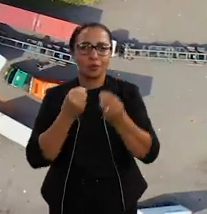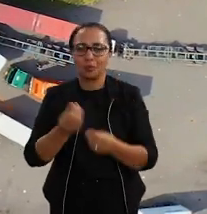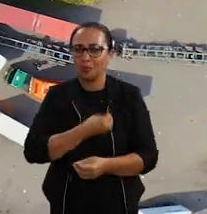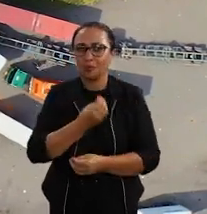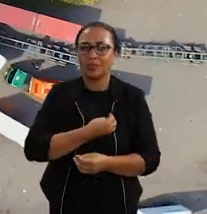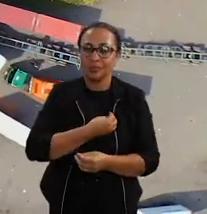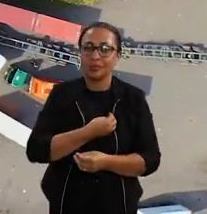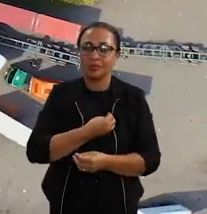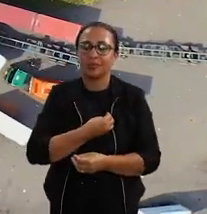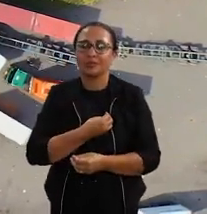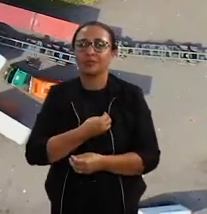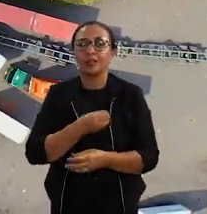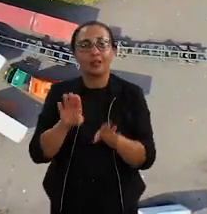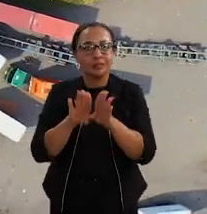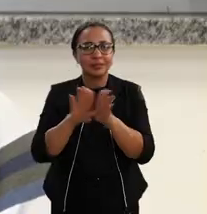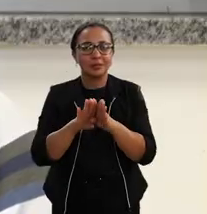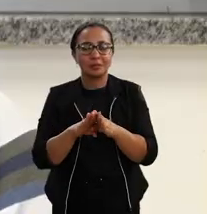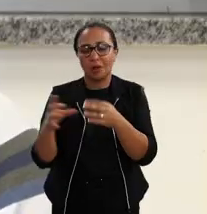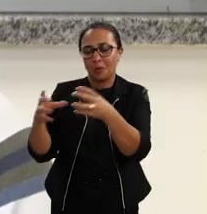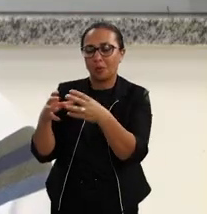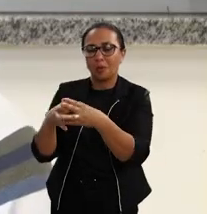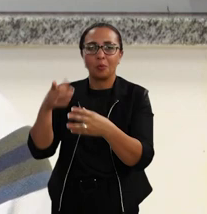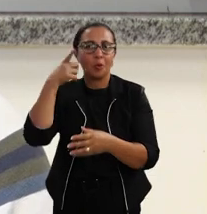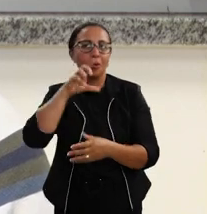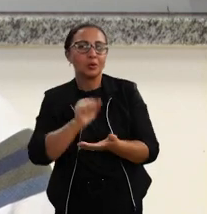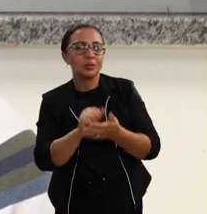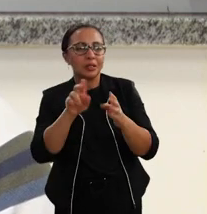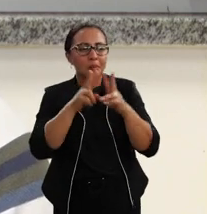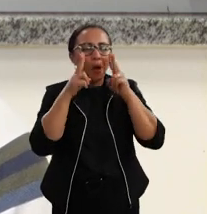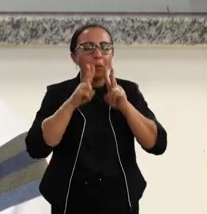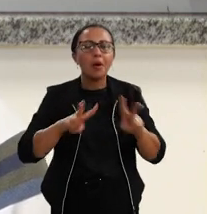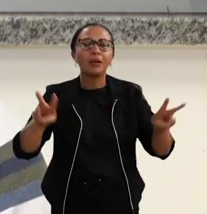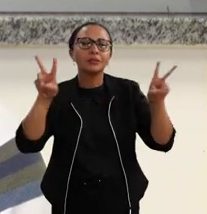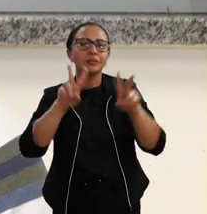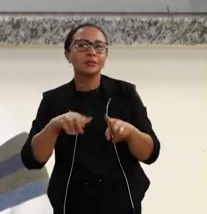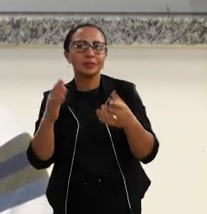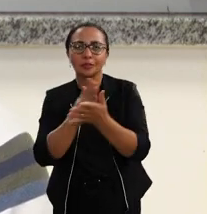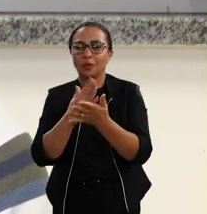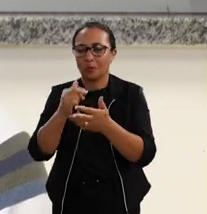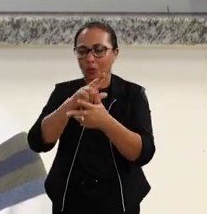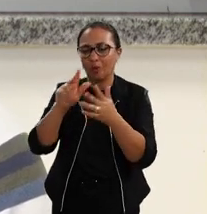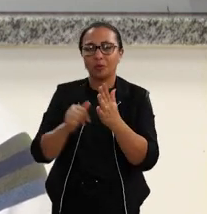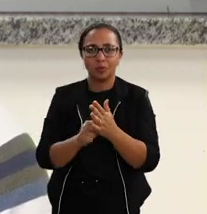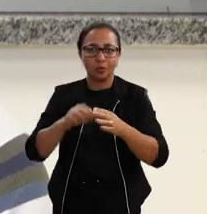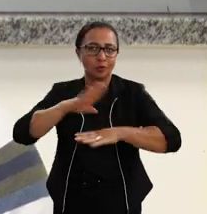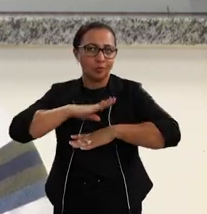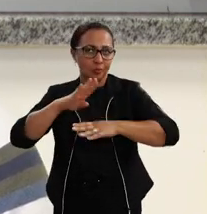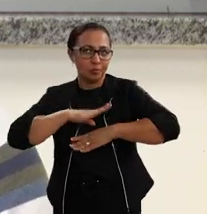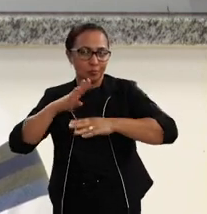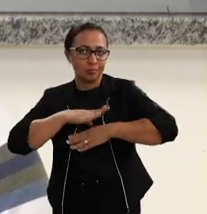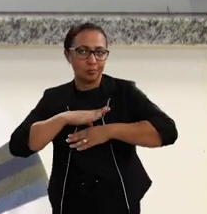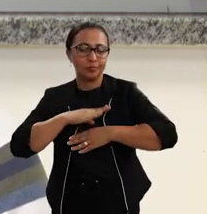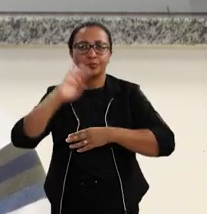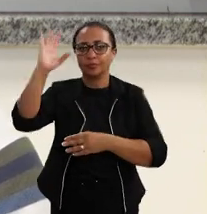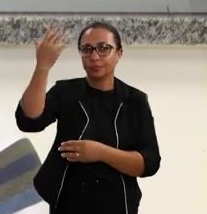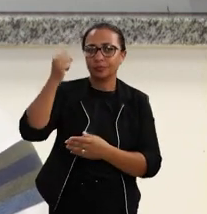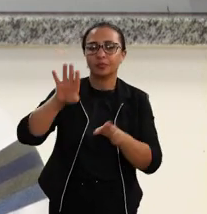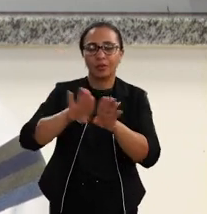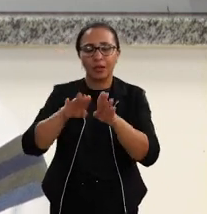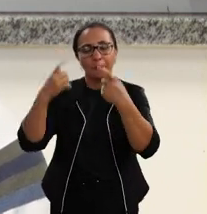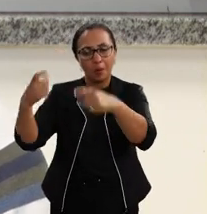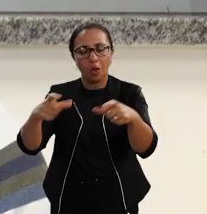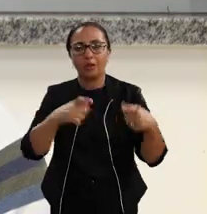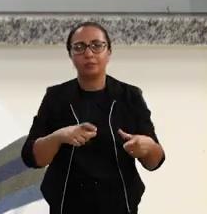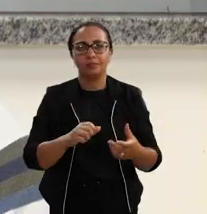como eles vivenciam aquela parada. E a equipe também consegue observar algumas questões comportamentais e